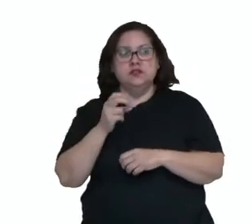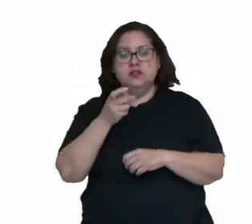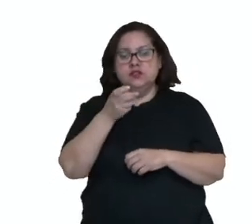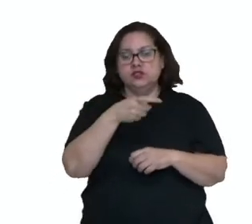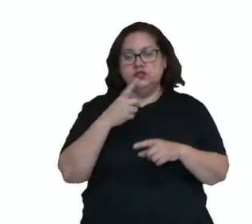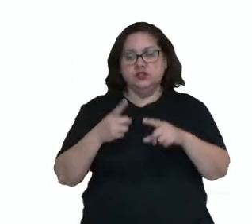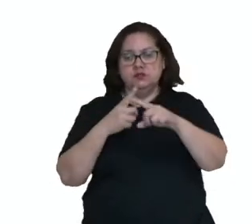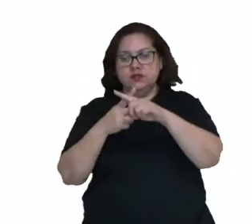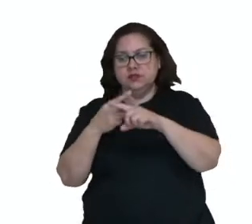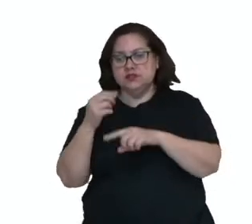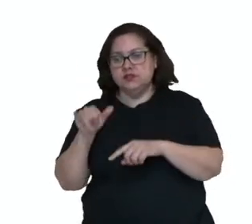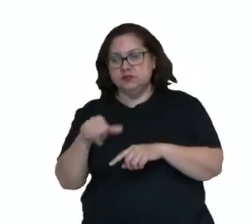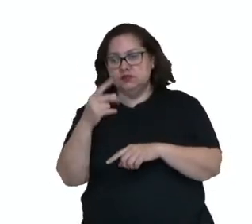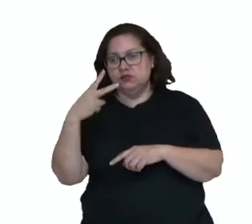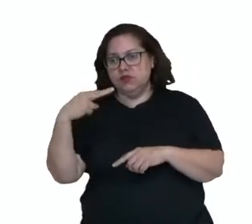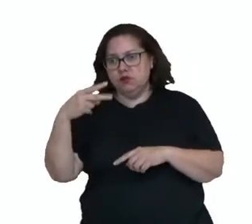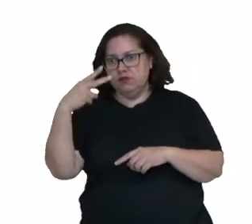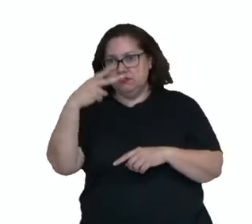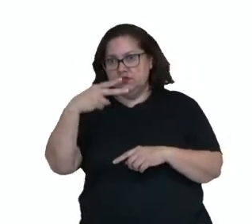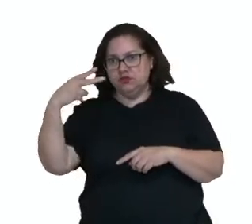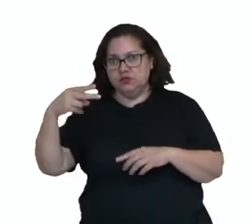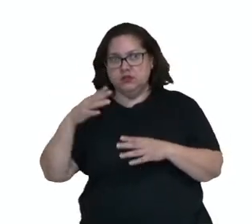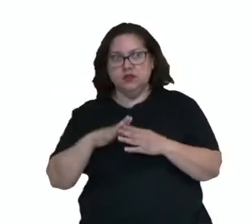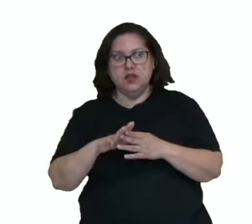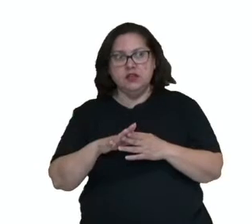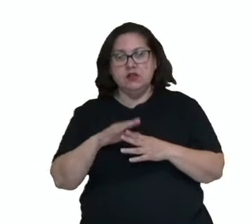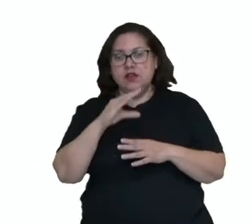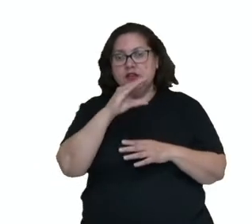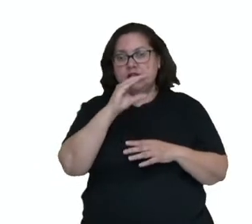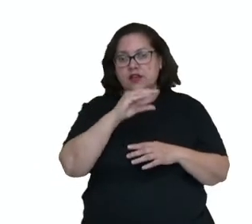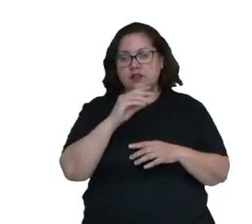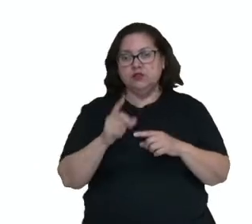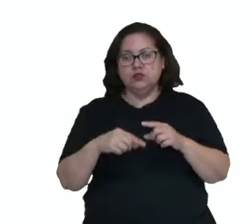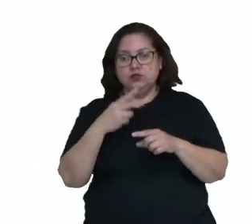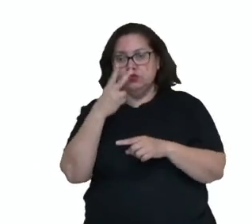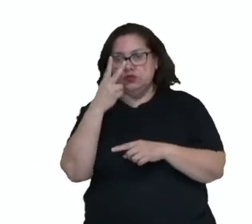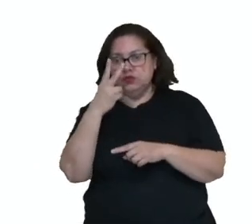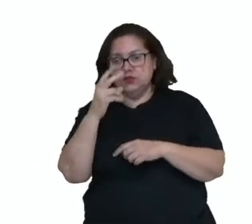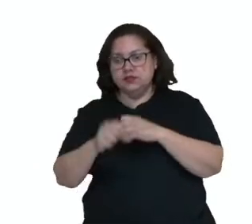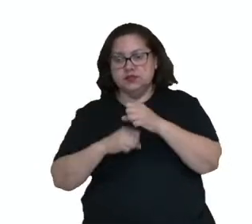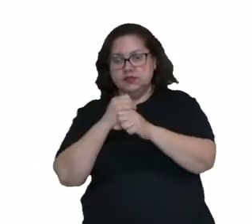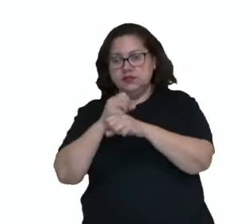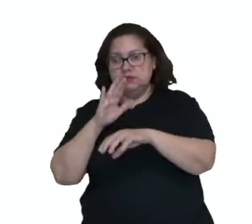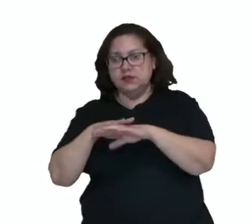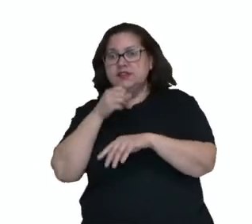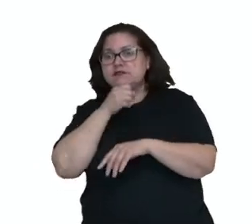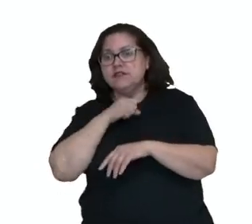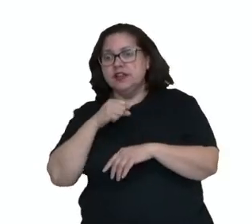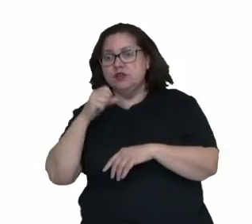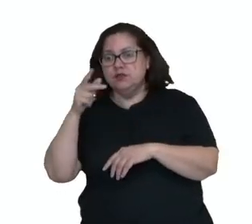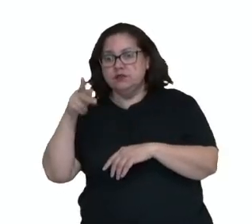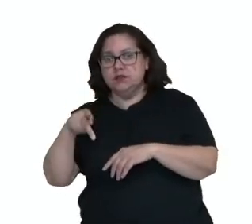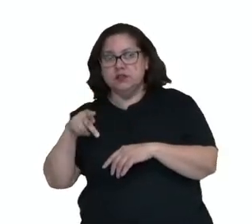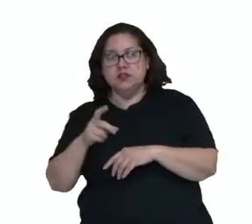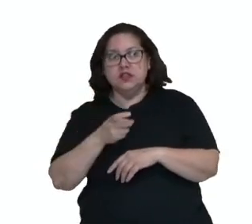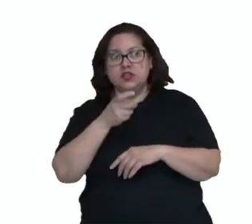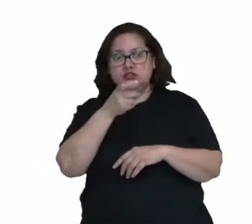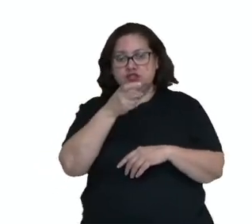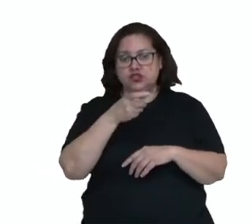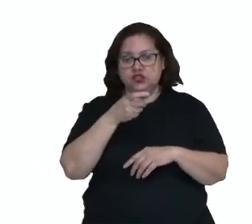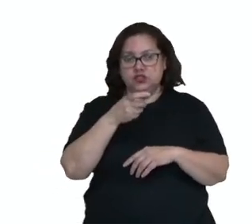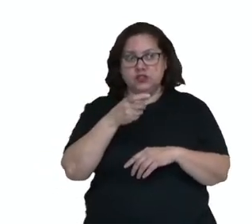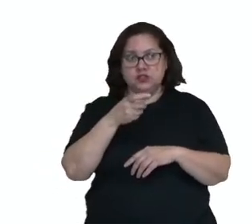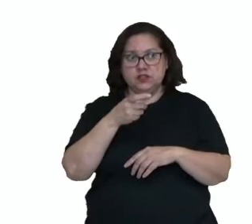mais Y é igual a 22. E Caio é 2 anos mais velho que Pedro. Então, olha aqui. X,